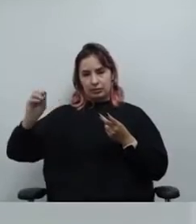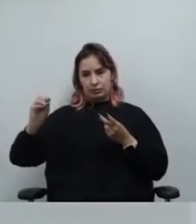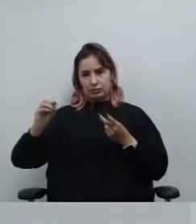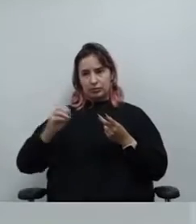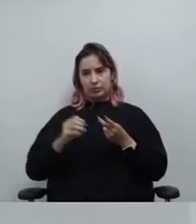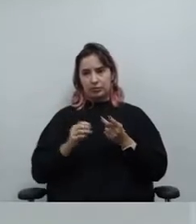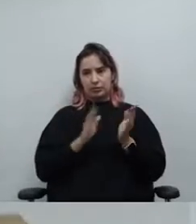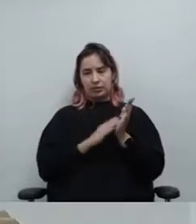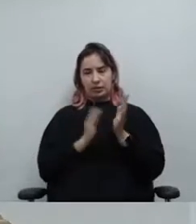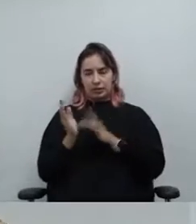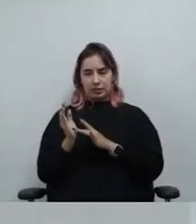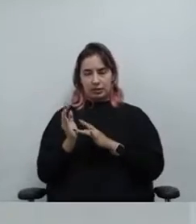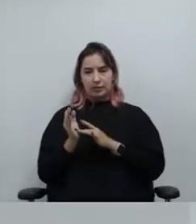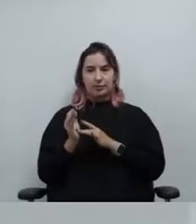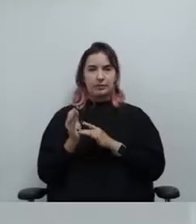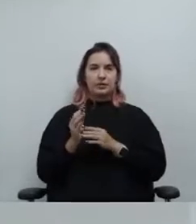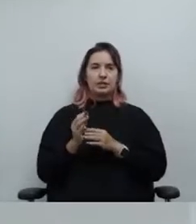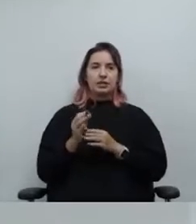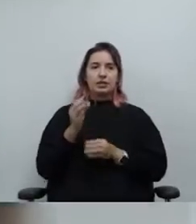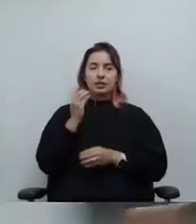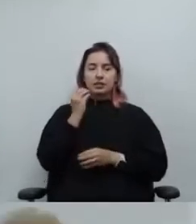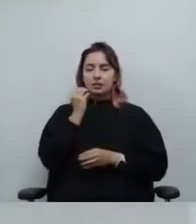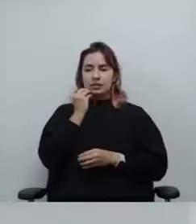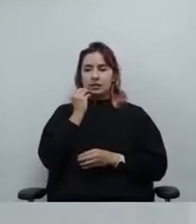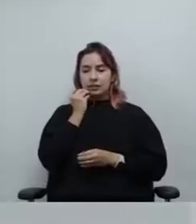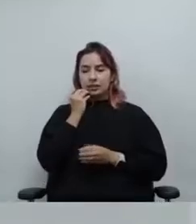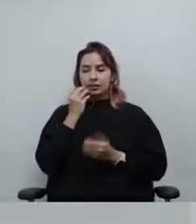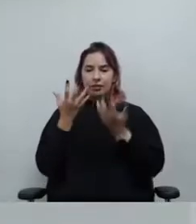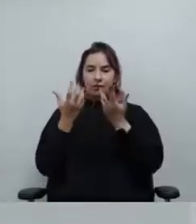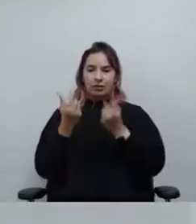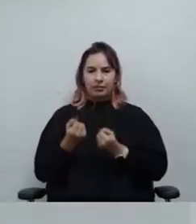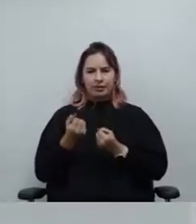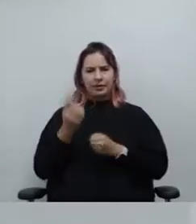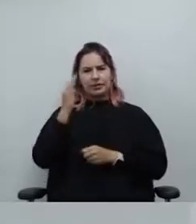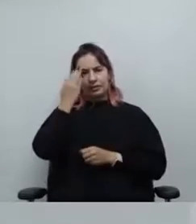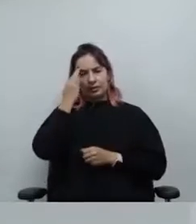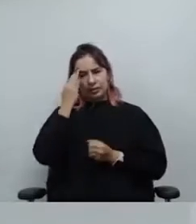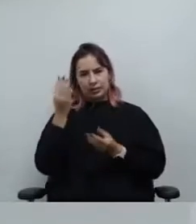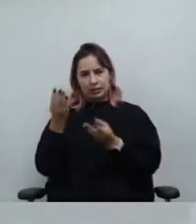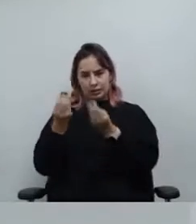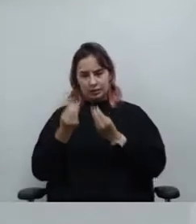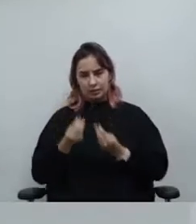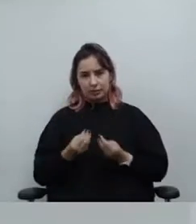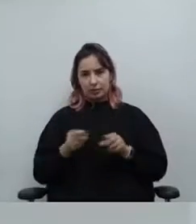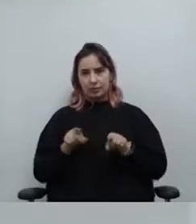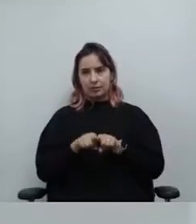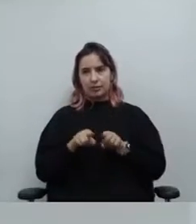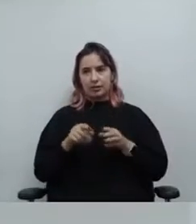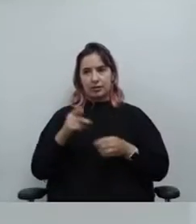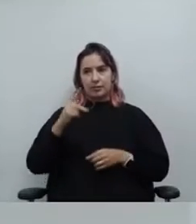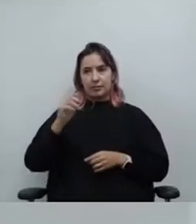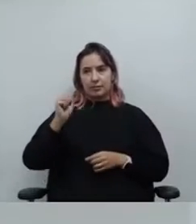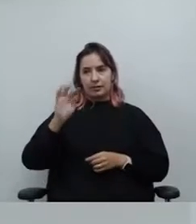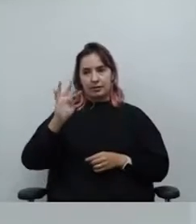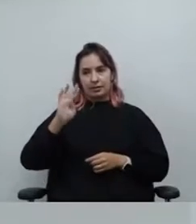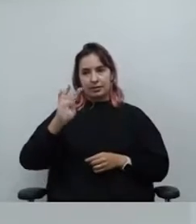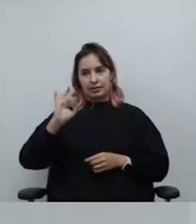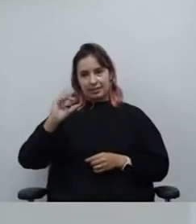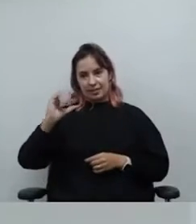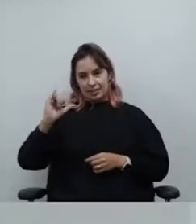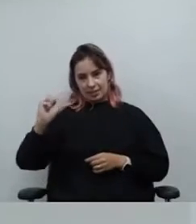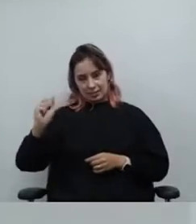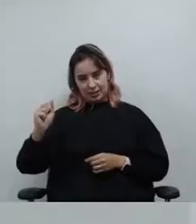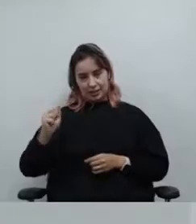que exemplificaram esse atendimento de acolhimento, de compreender e receber. A Patrícia, da triagem aqui da Boa